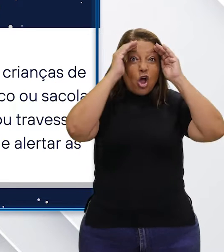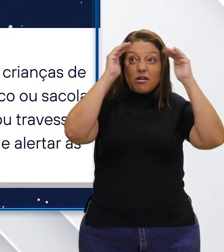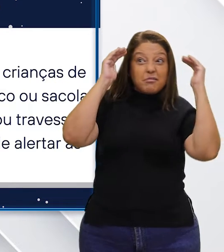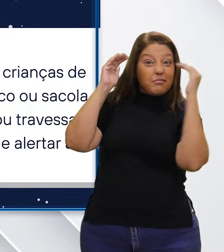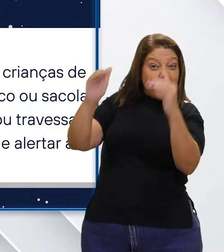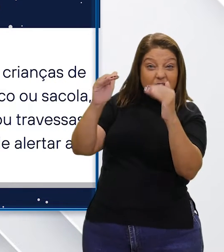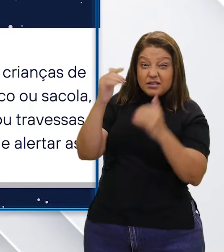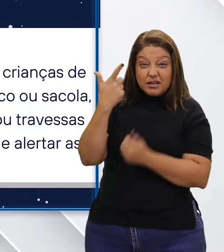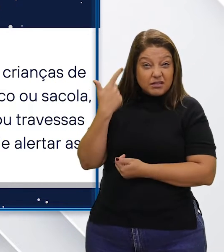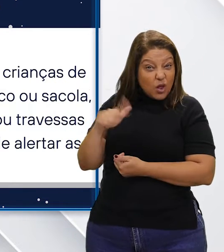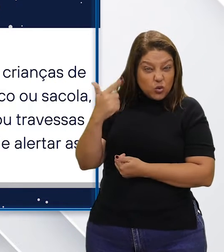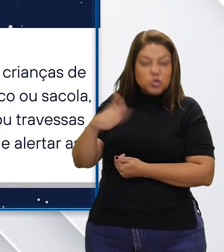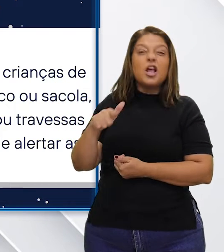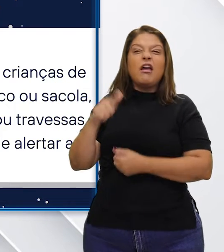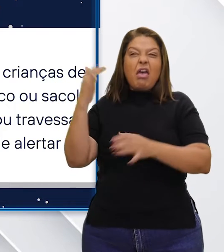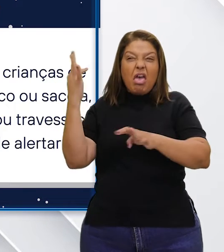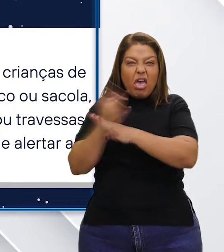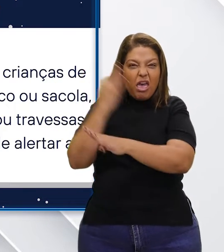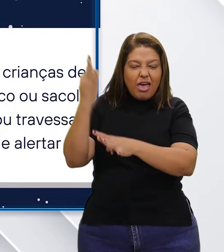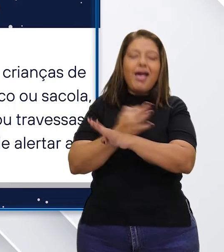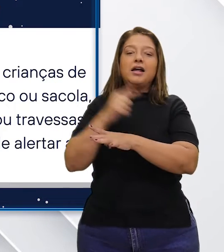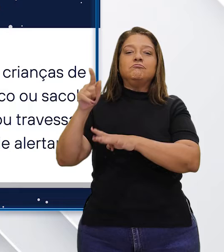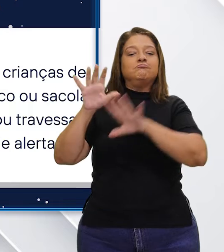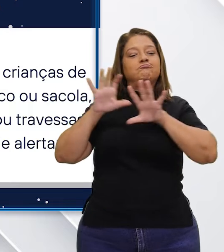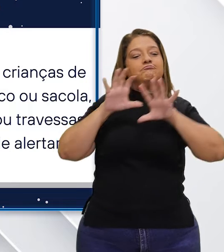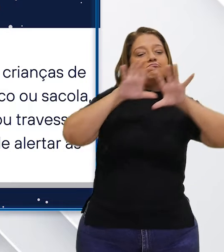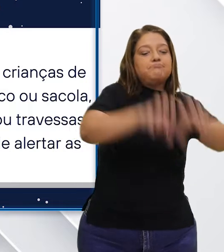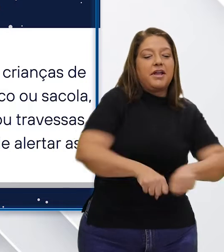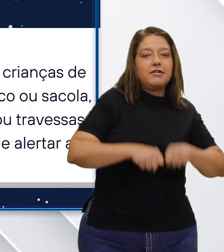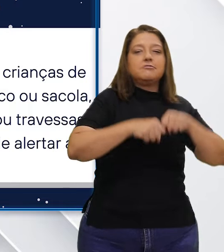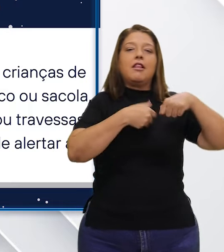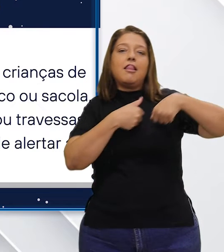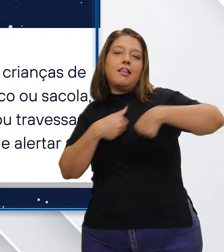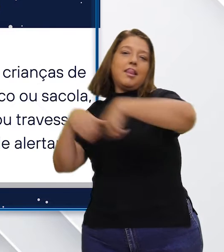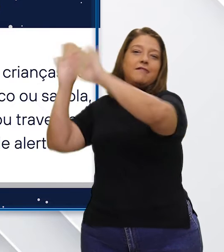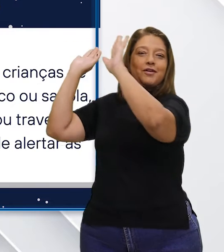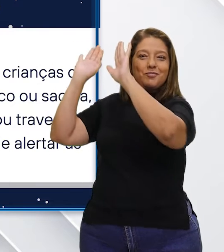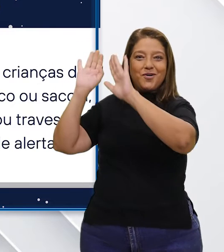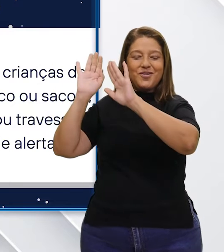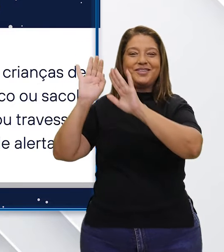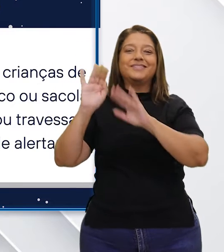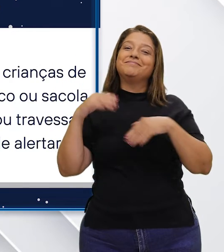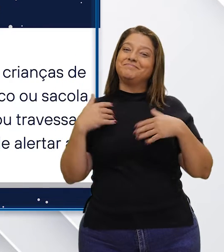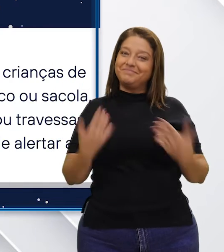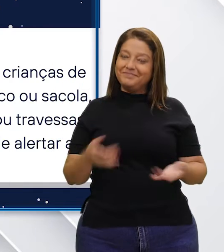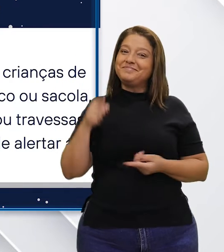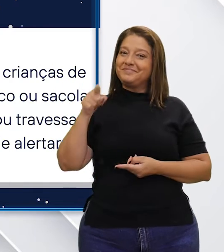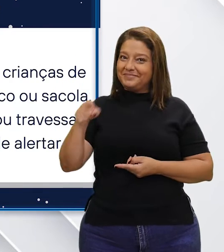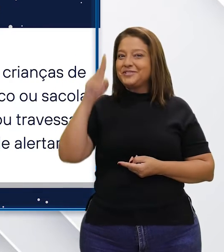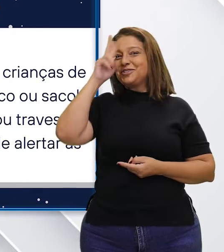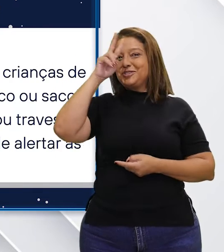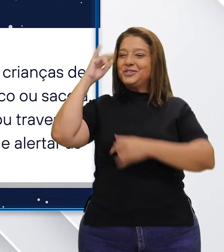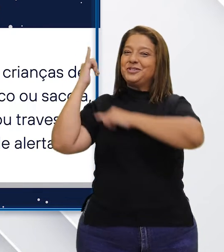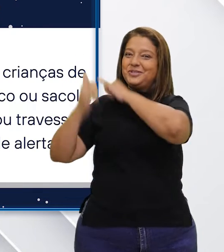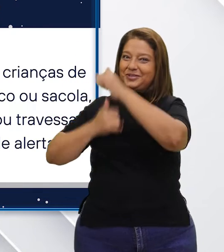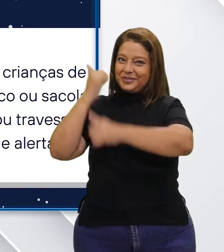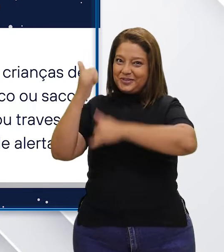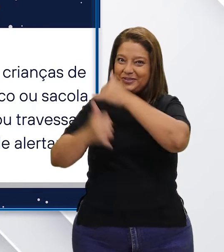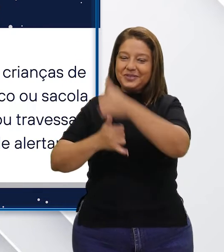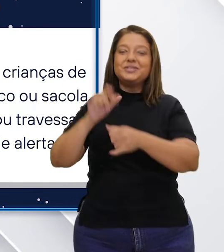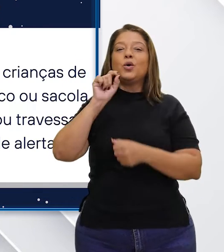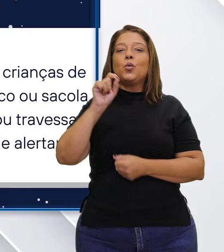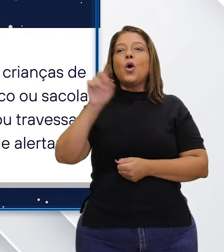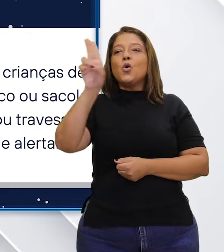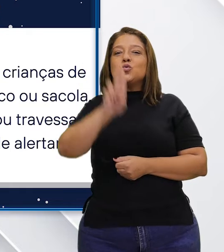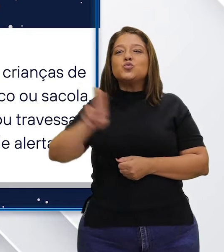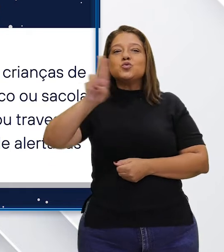crianças desobedientes ou travessas para levá-las embora. Essa lenda é frequentemente